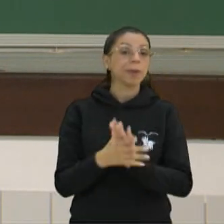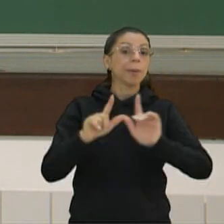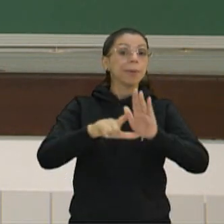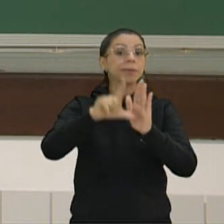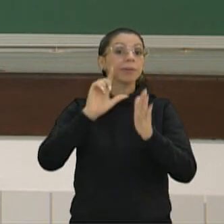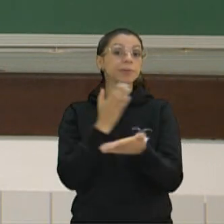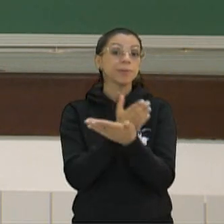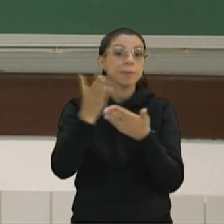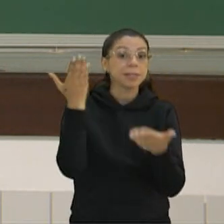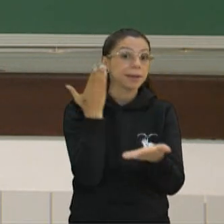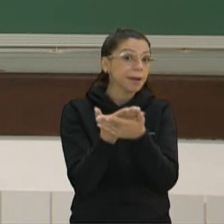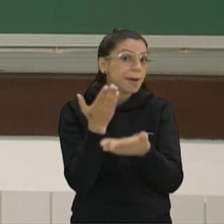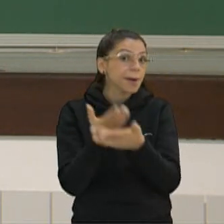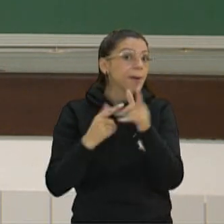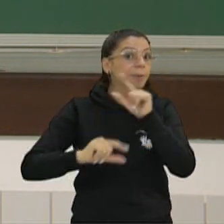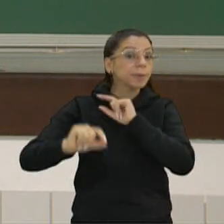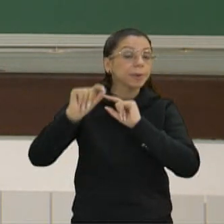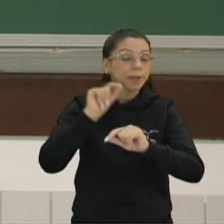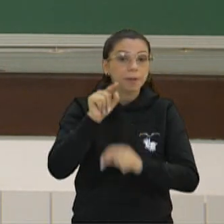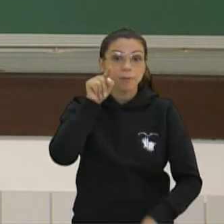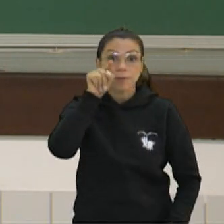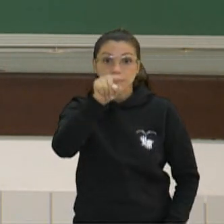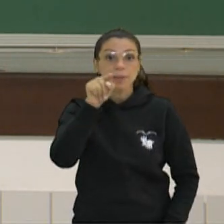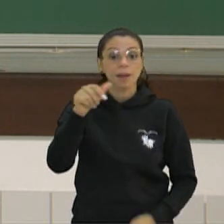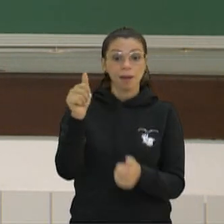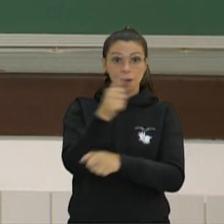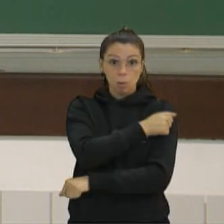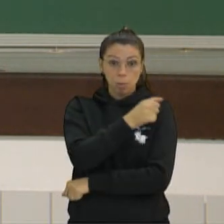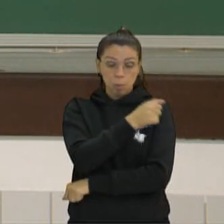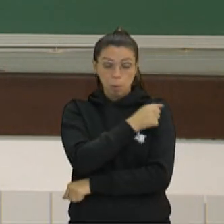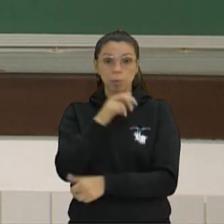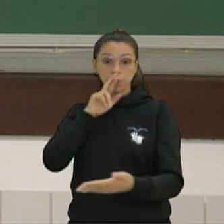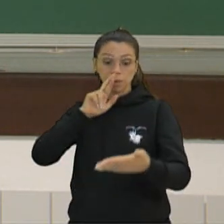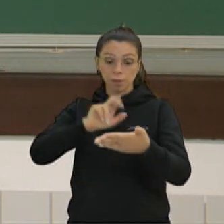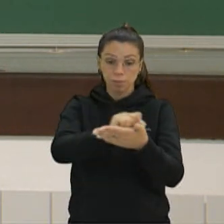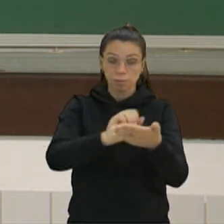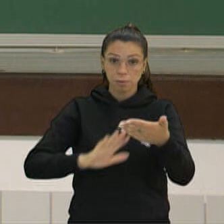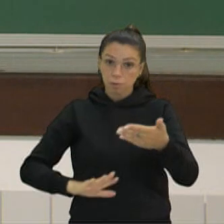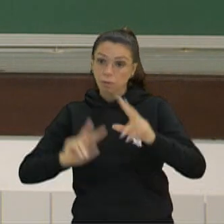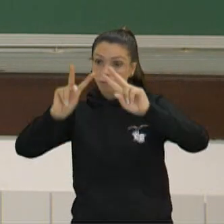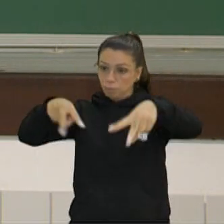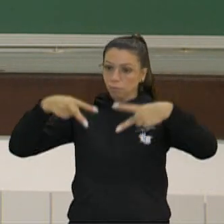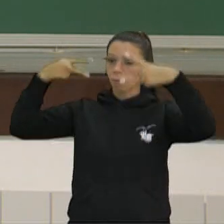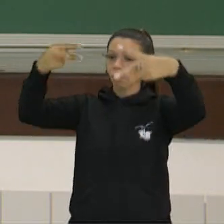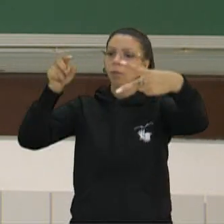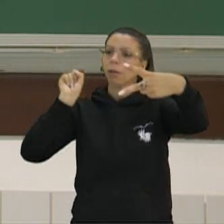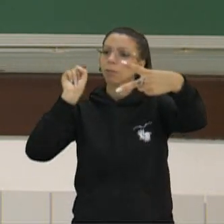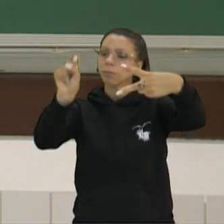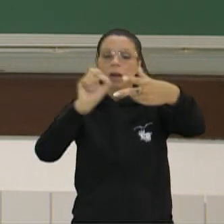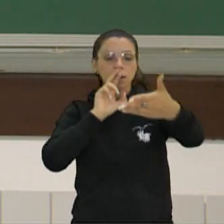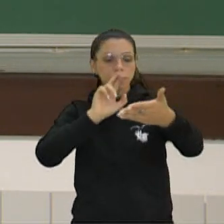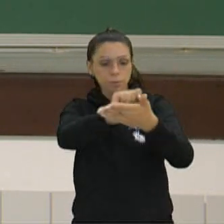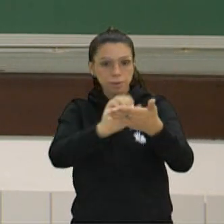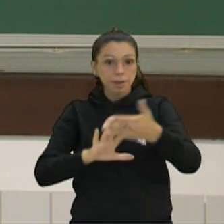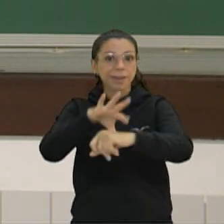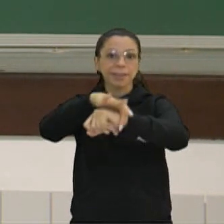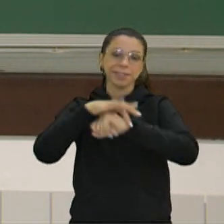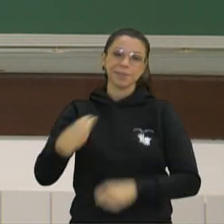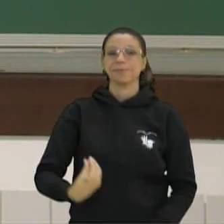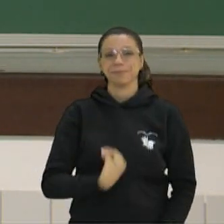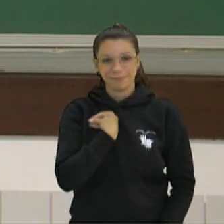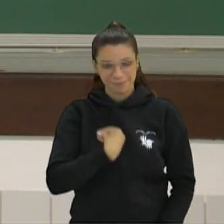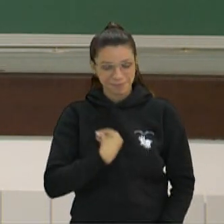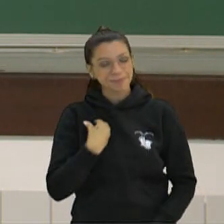pelo aplicativo Aula Paraná, não deixa de clicar no link da aula de hoje e preencher o formulário e garantir a sua